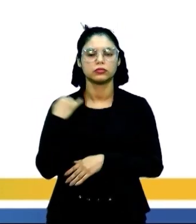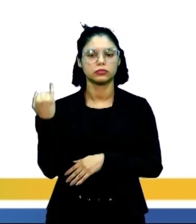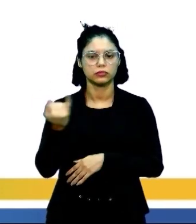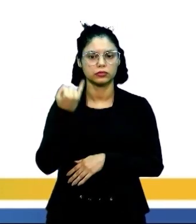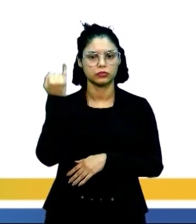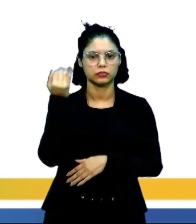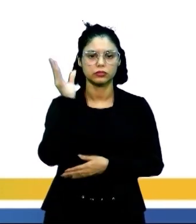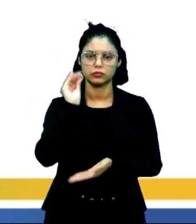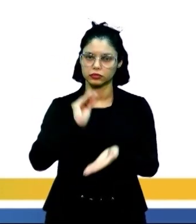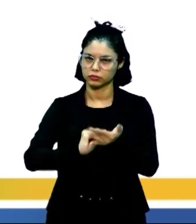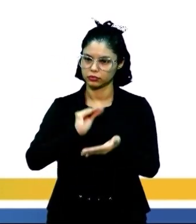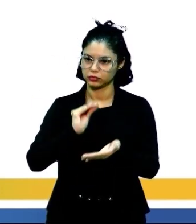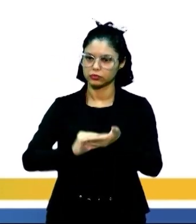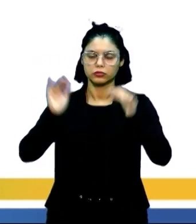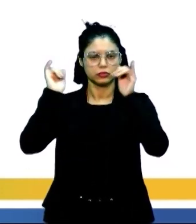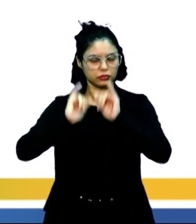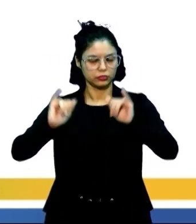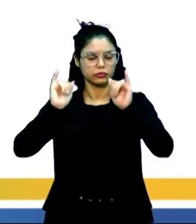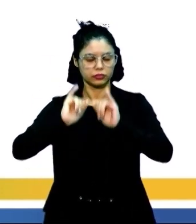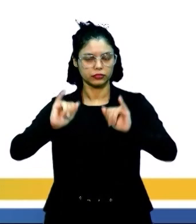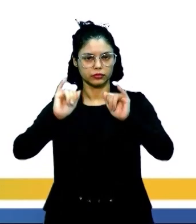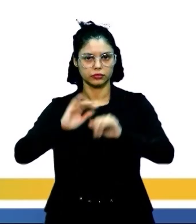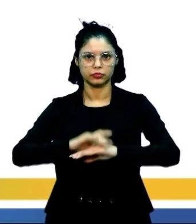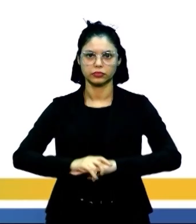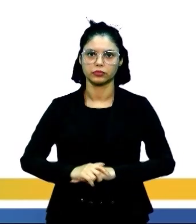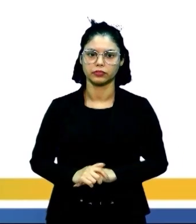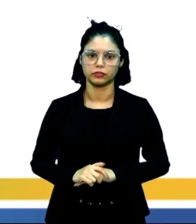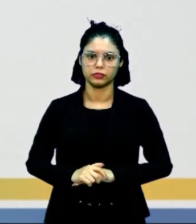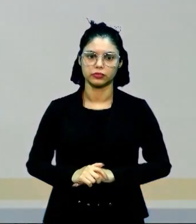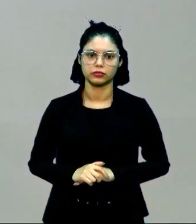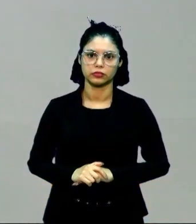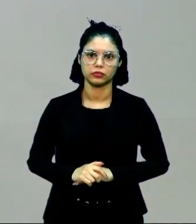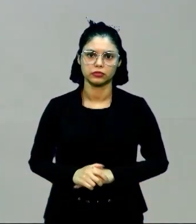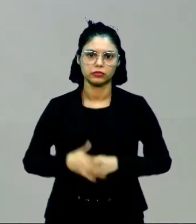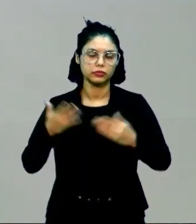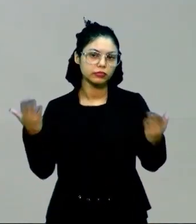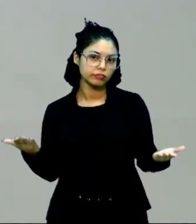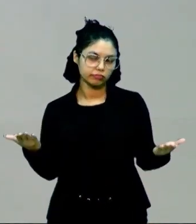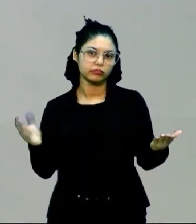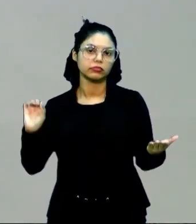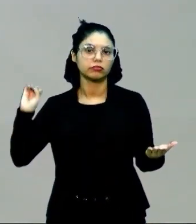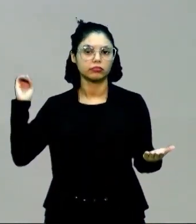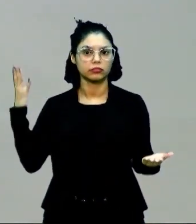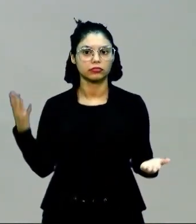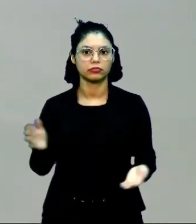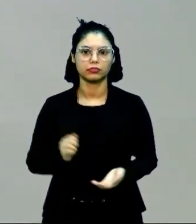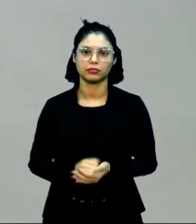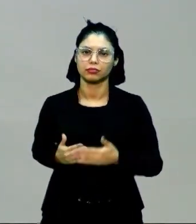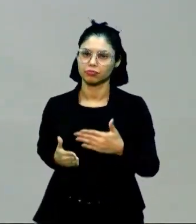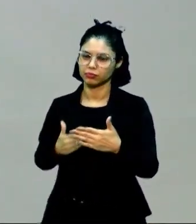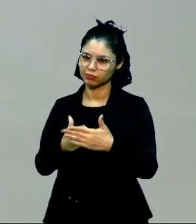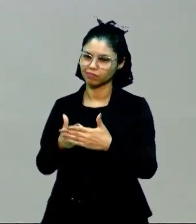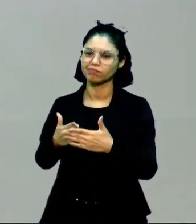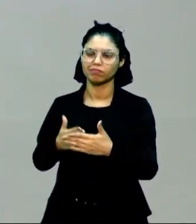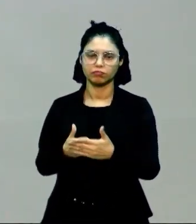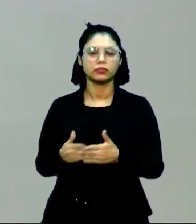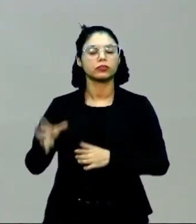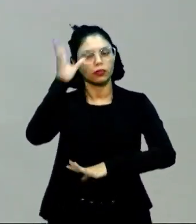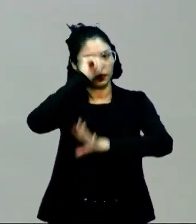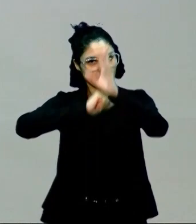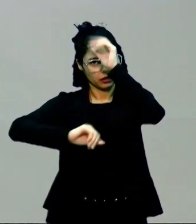tem origem principalmente na falta de informação. Infelizmente, a limitação